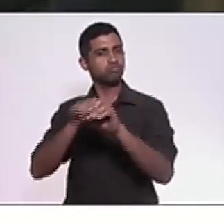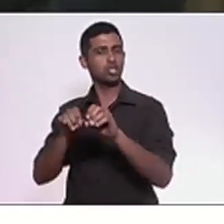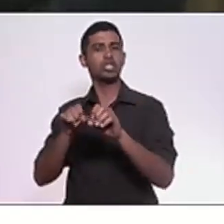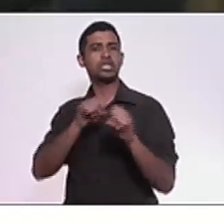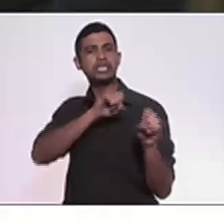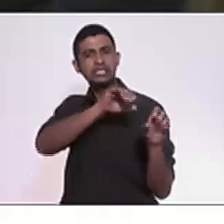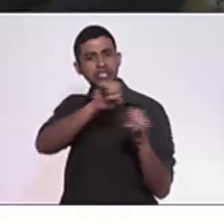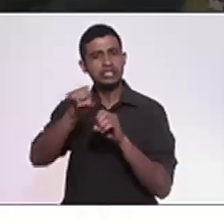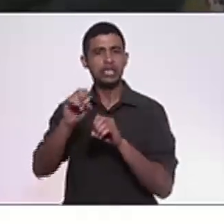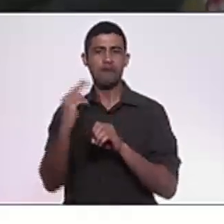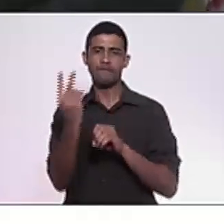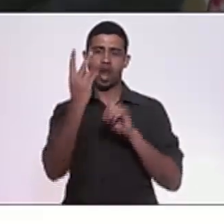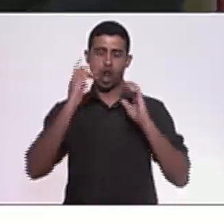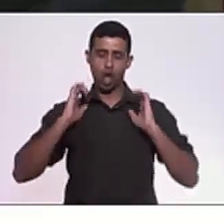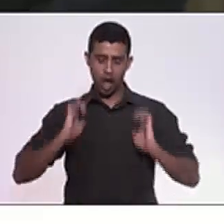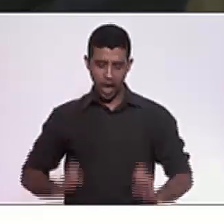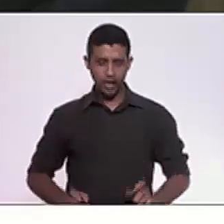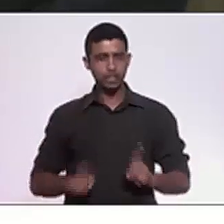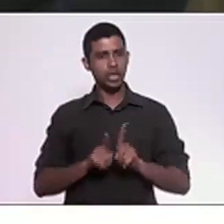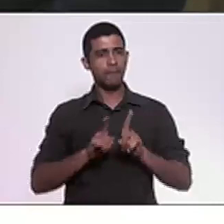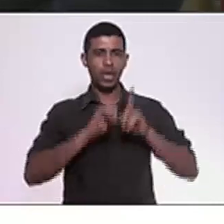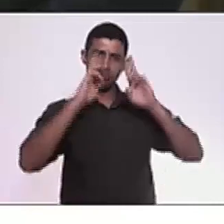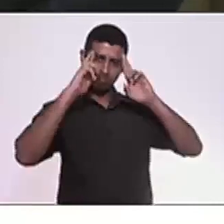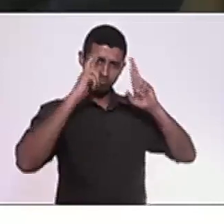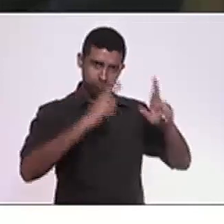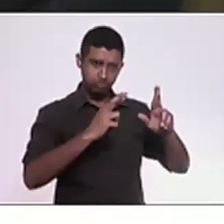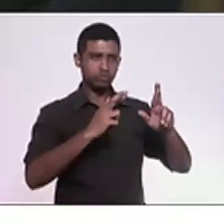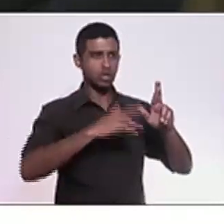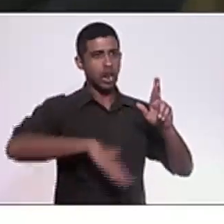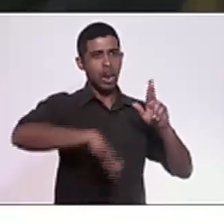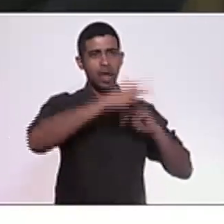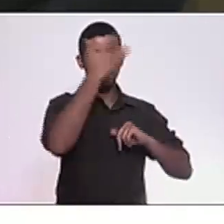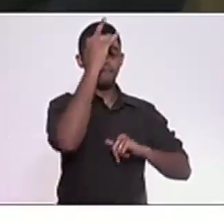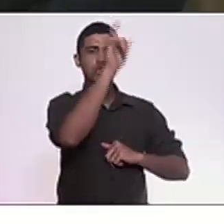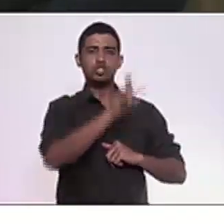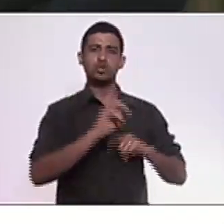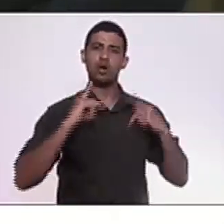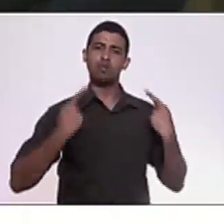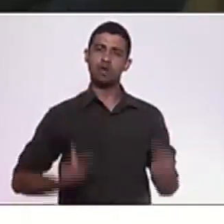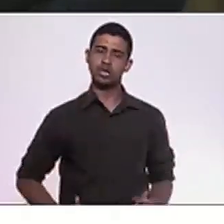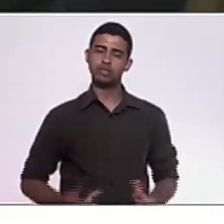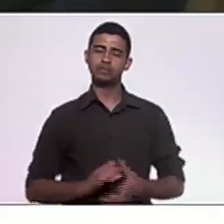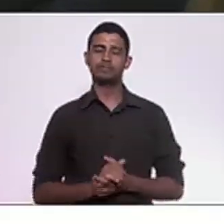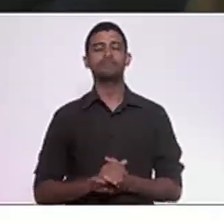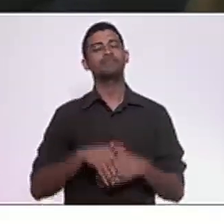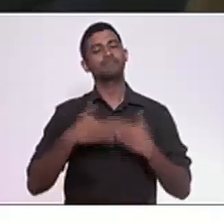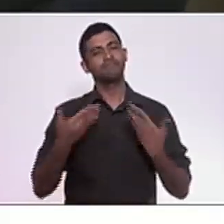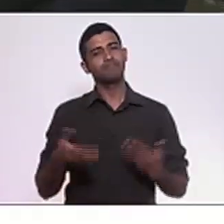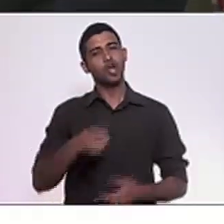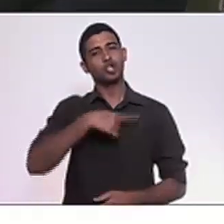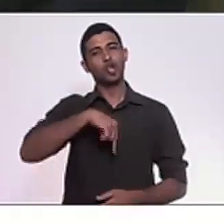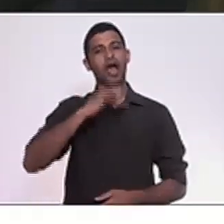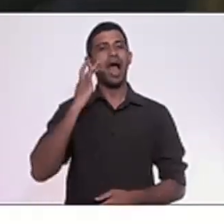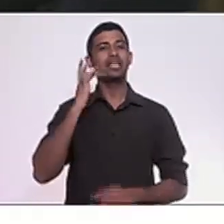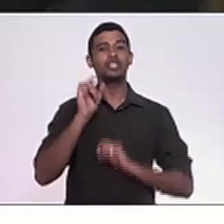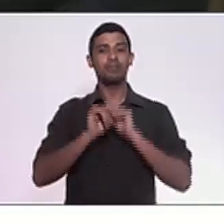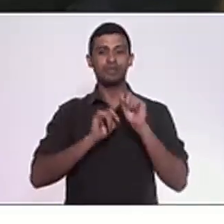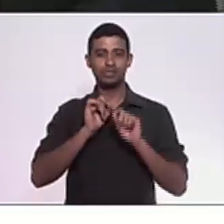de irrestrito respeito à dignidade da pessoa humana. Então, nós achamos que